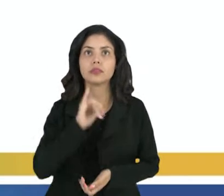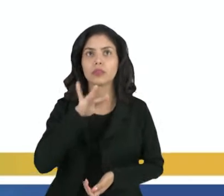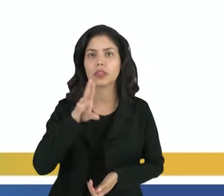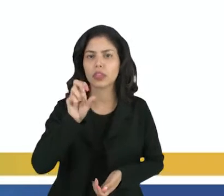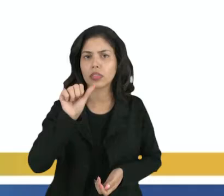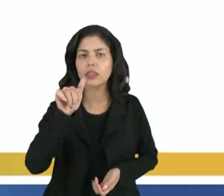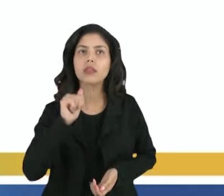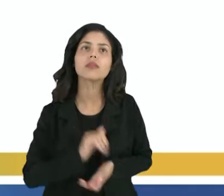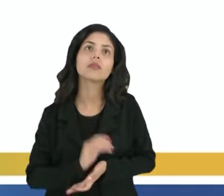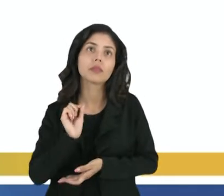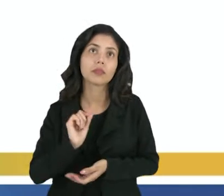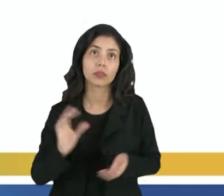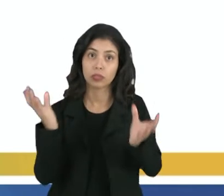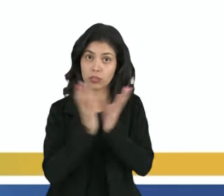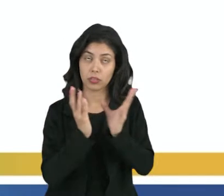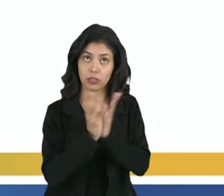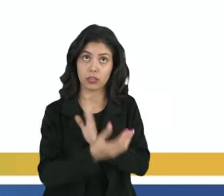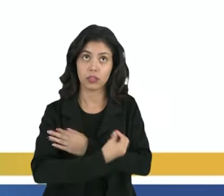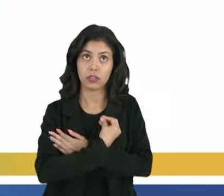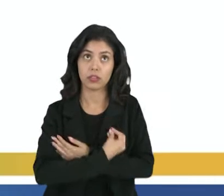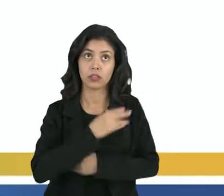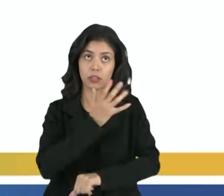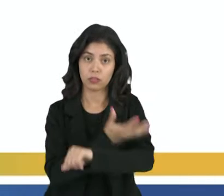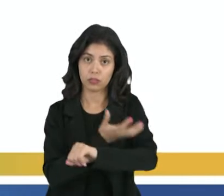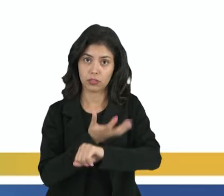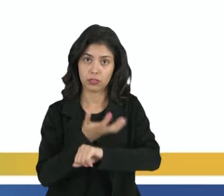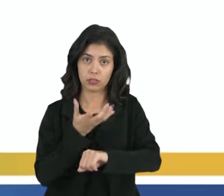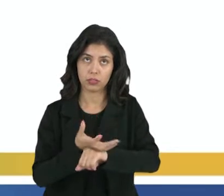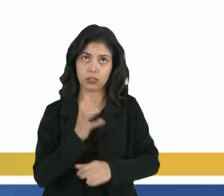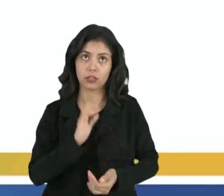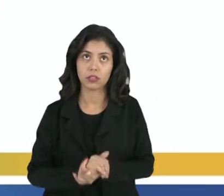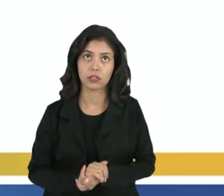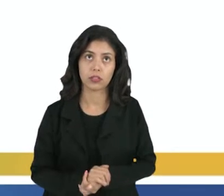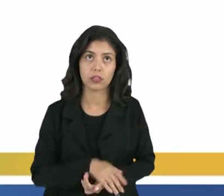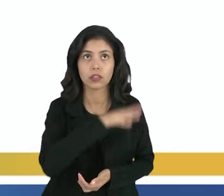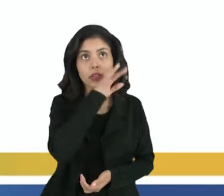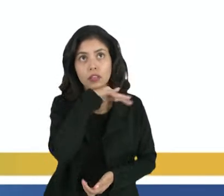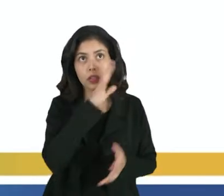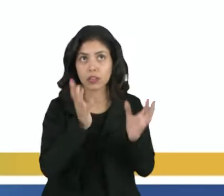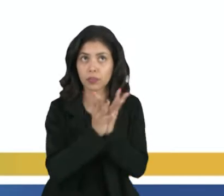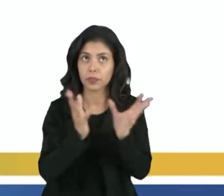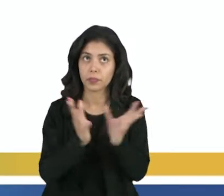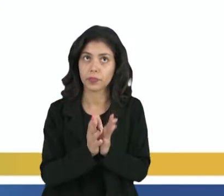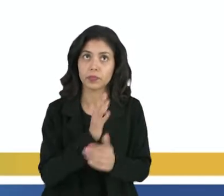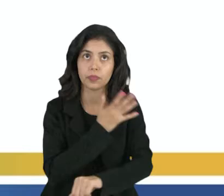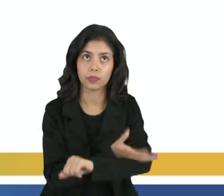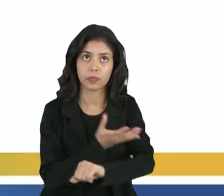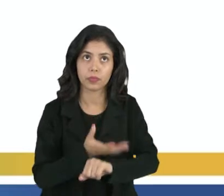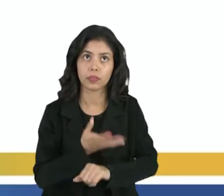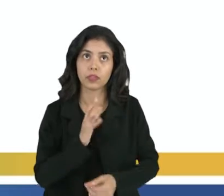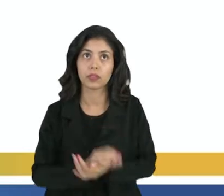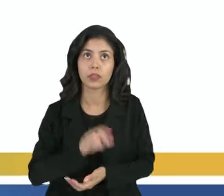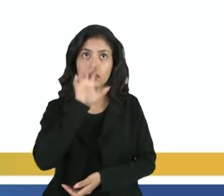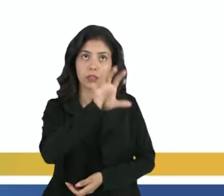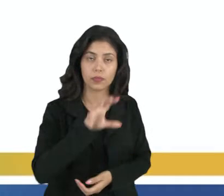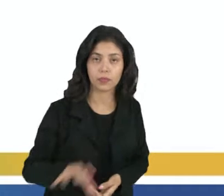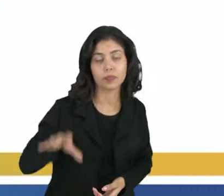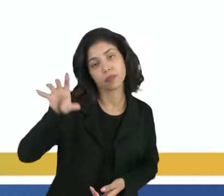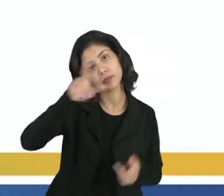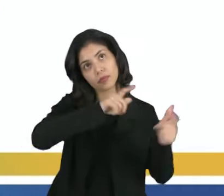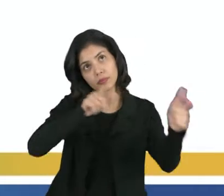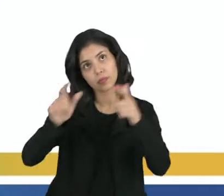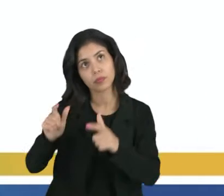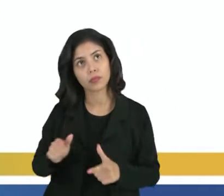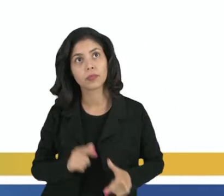são biomas? É o conjunto de vida constituído pelo agrupamento de tipos de vegetação em